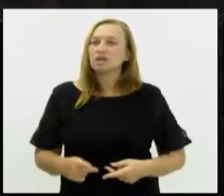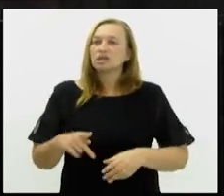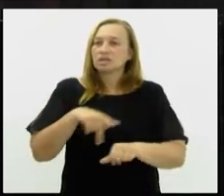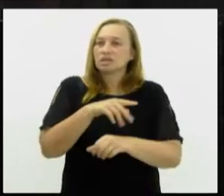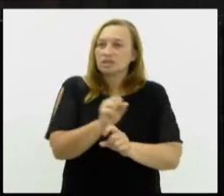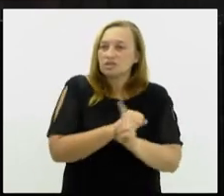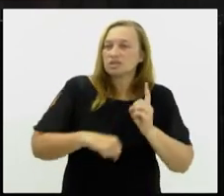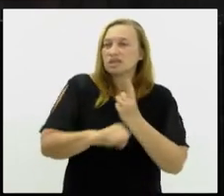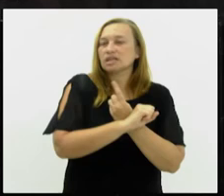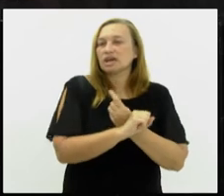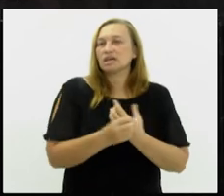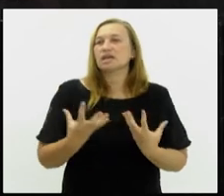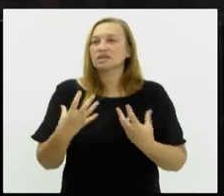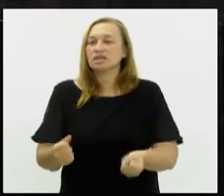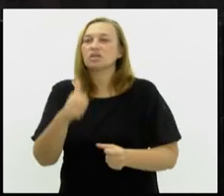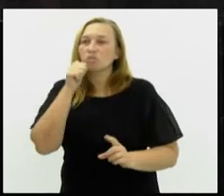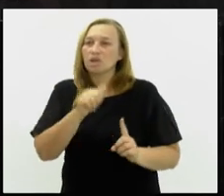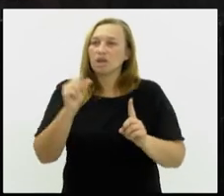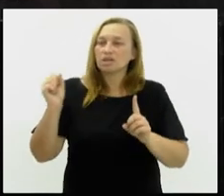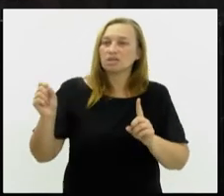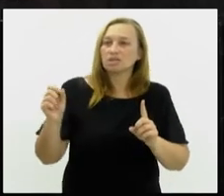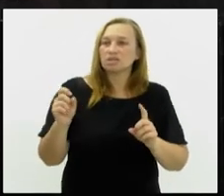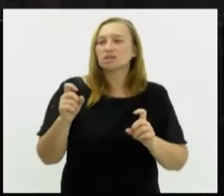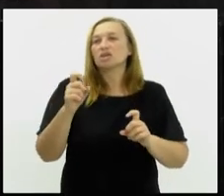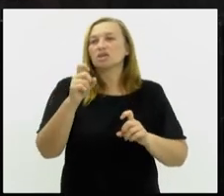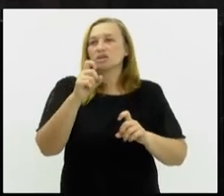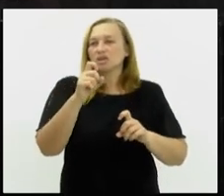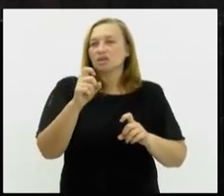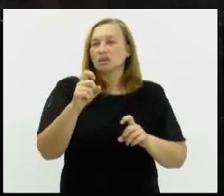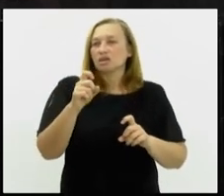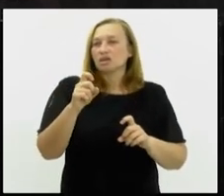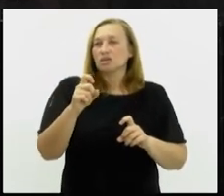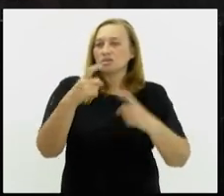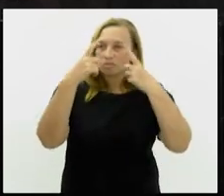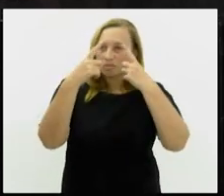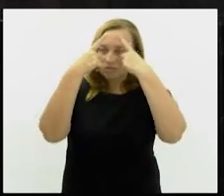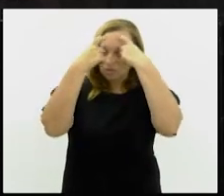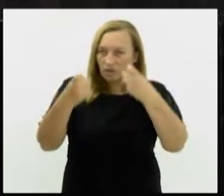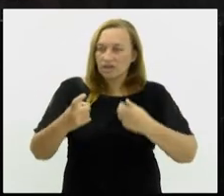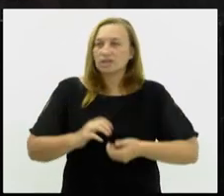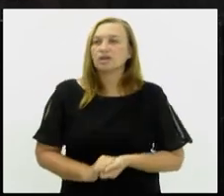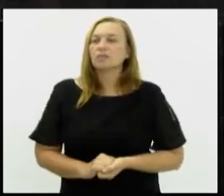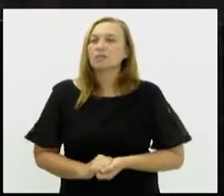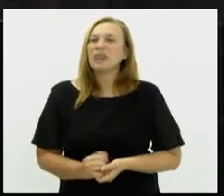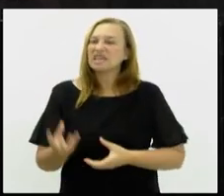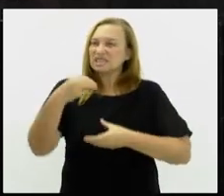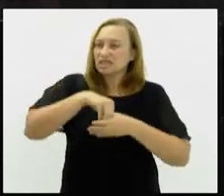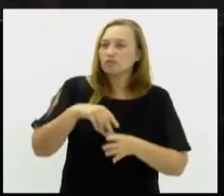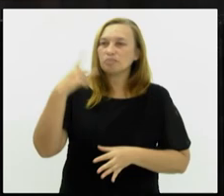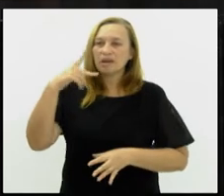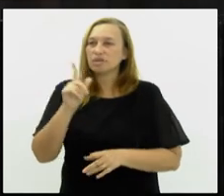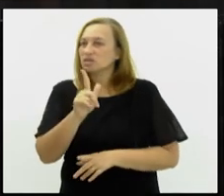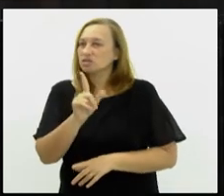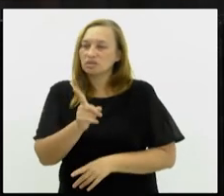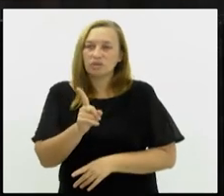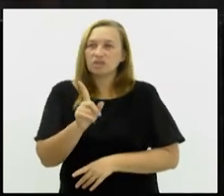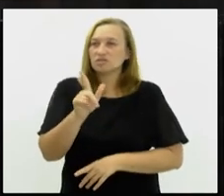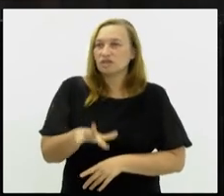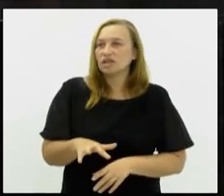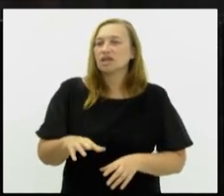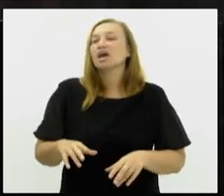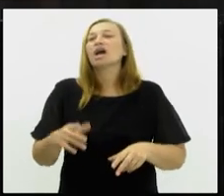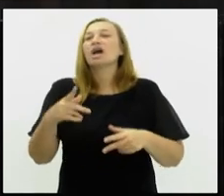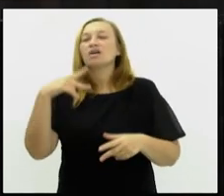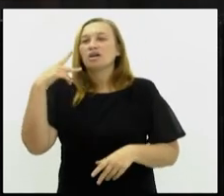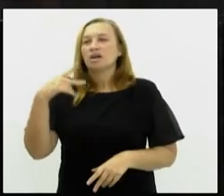que mulheres sejam violentadas. E não só isso, dentro do parlamento também não é diferente. A violência política de gênero